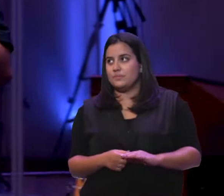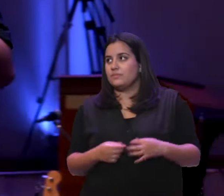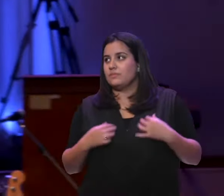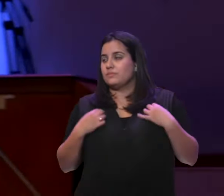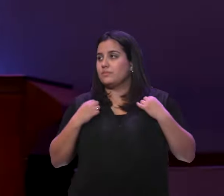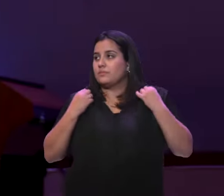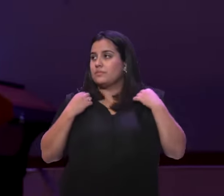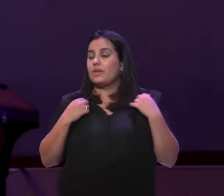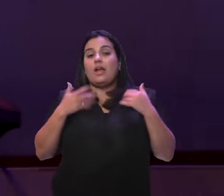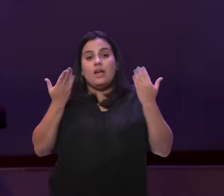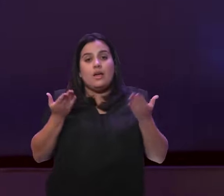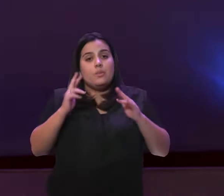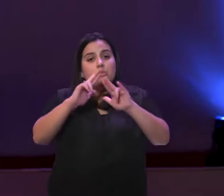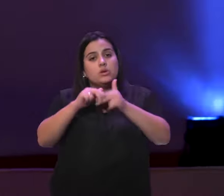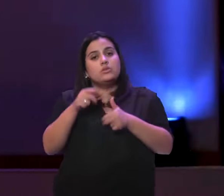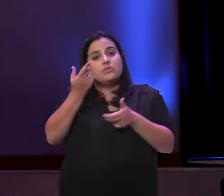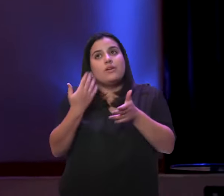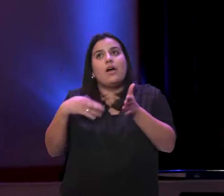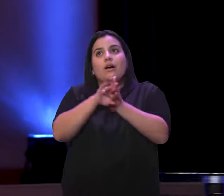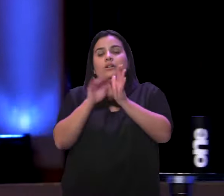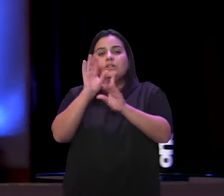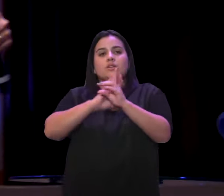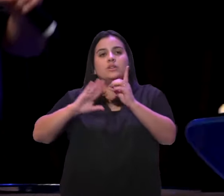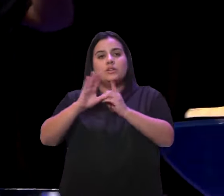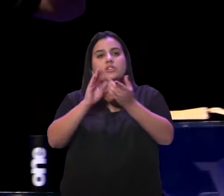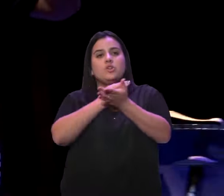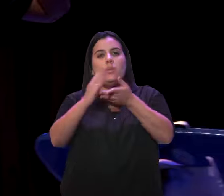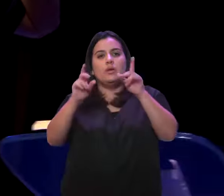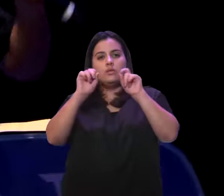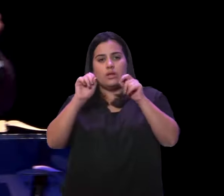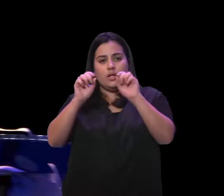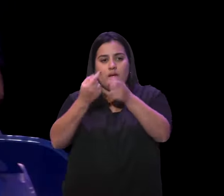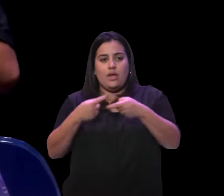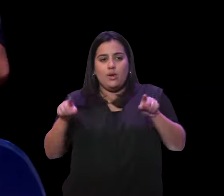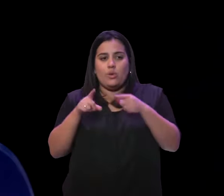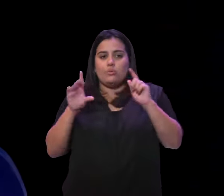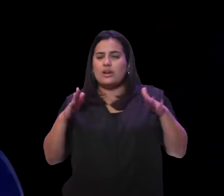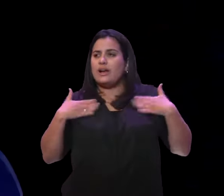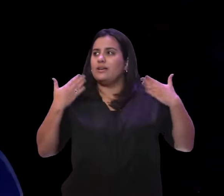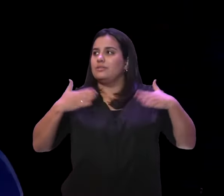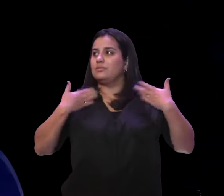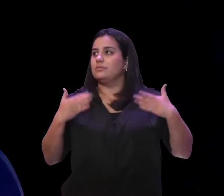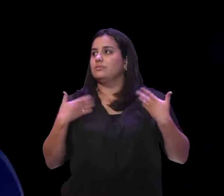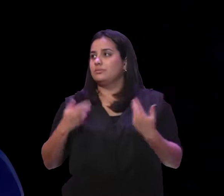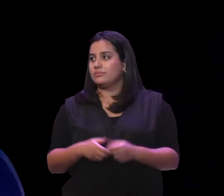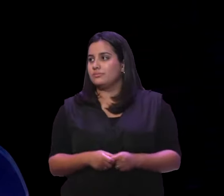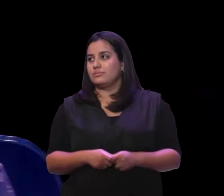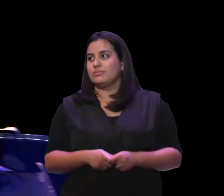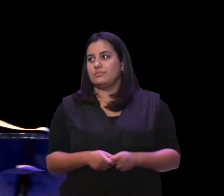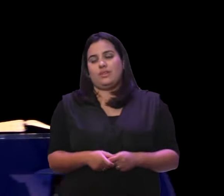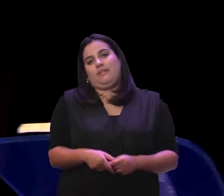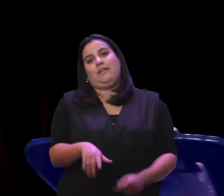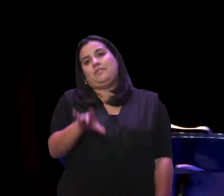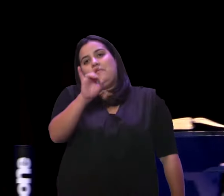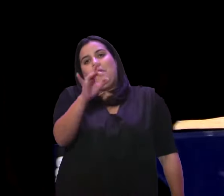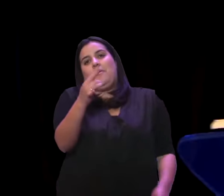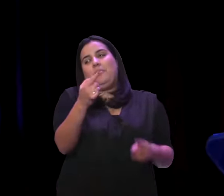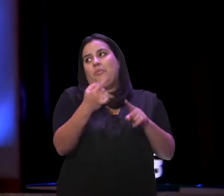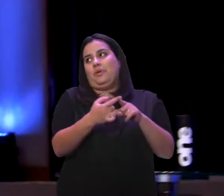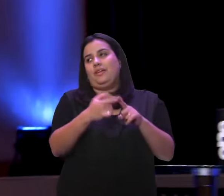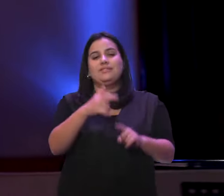É por isso que você chega aqui no culto e a gente começa com música agitada, alegre. Não é simplesmente porque